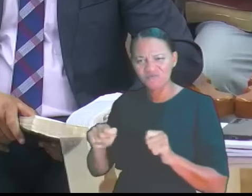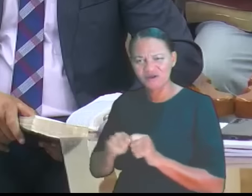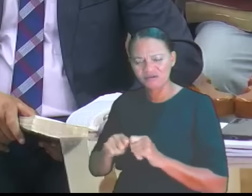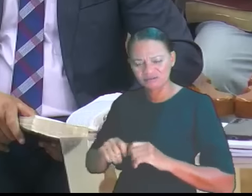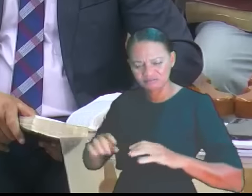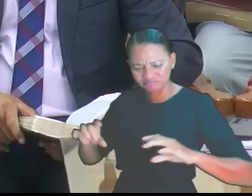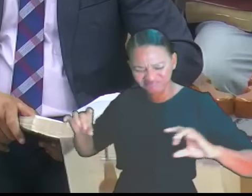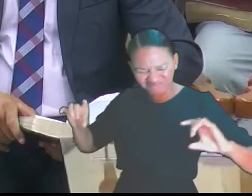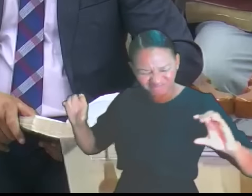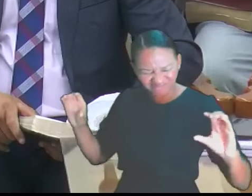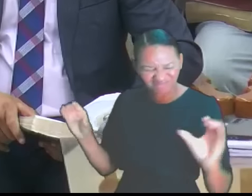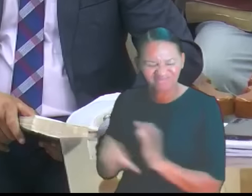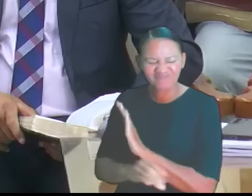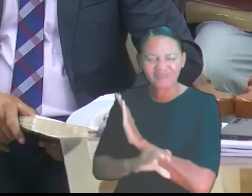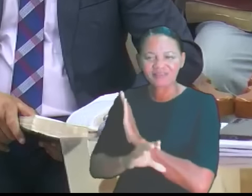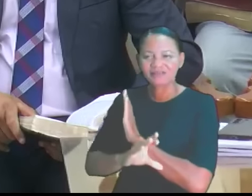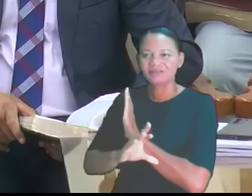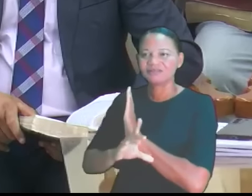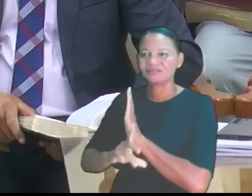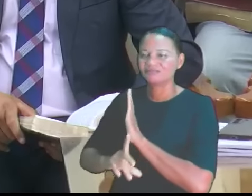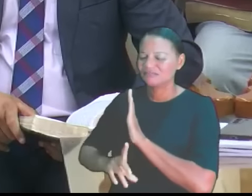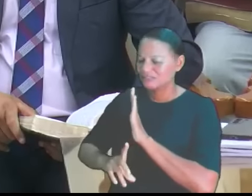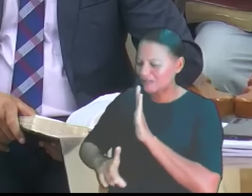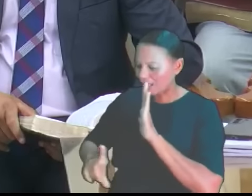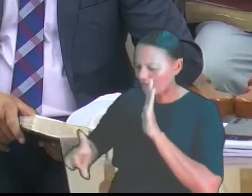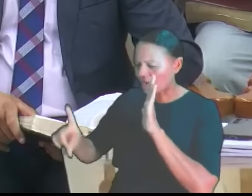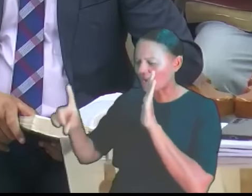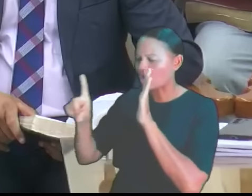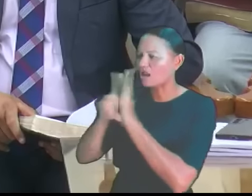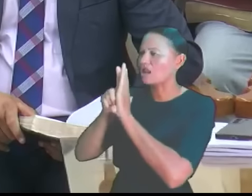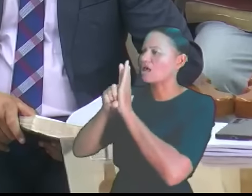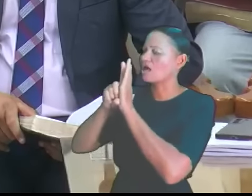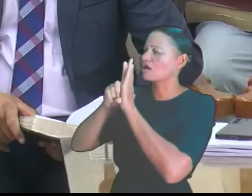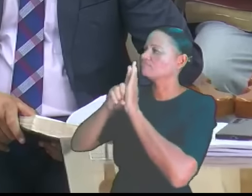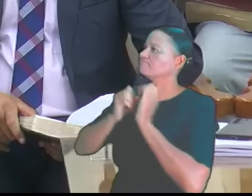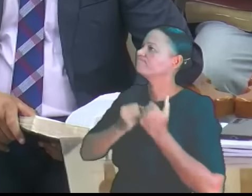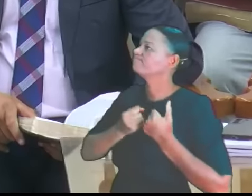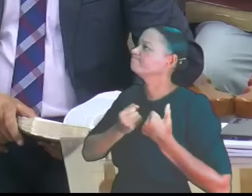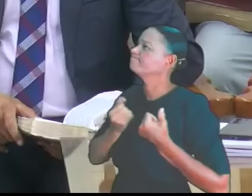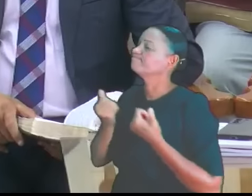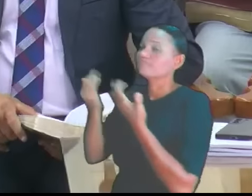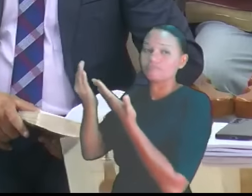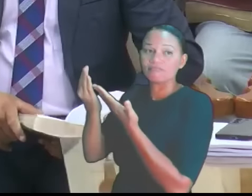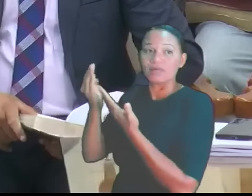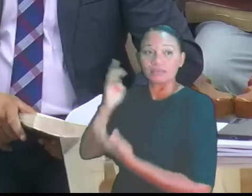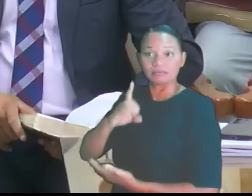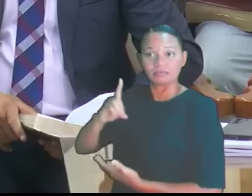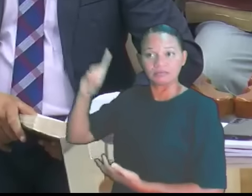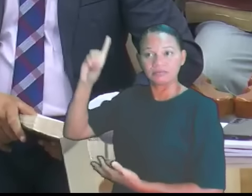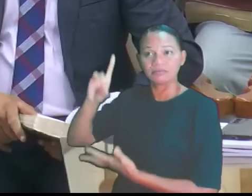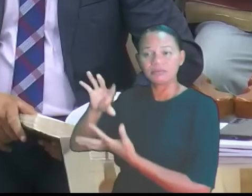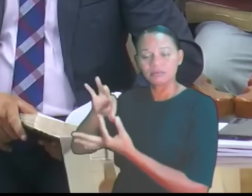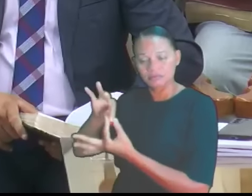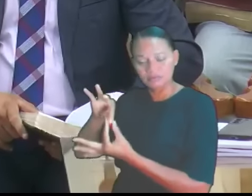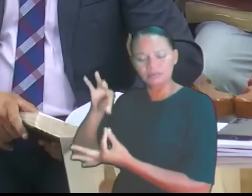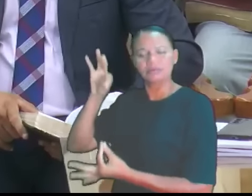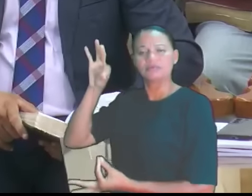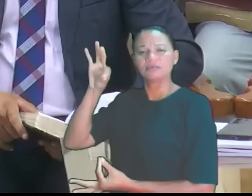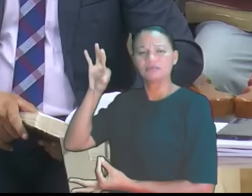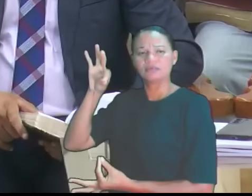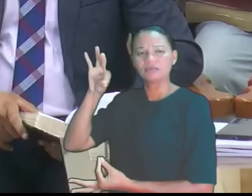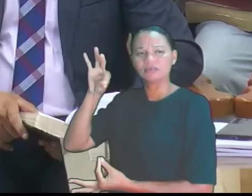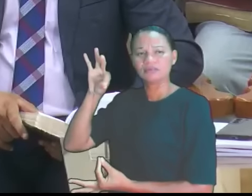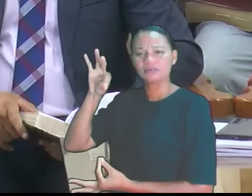Da legalidade a Deus. Deus é Espírito. E Deus, dentro